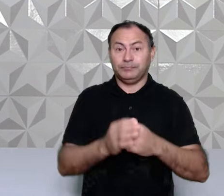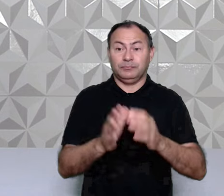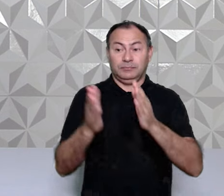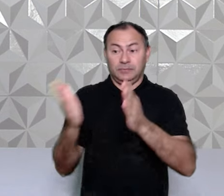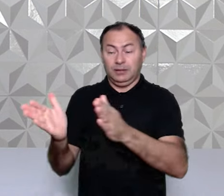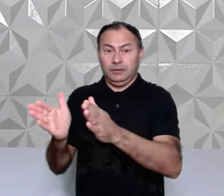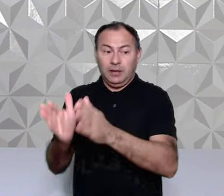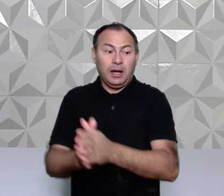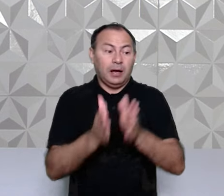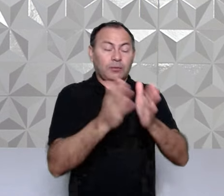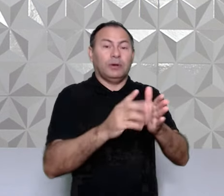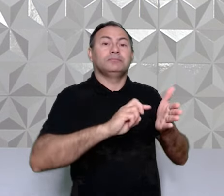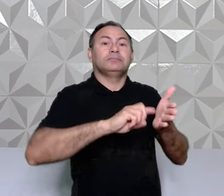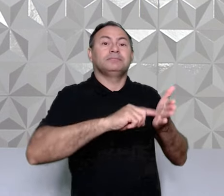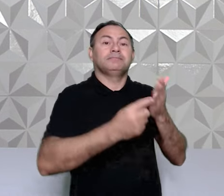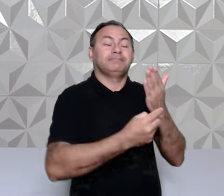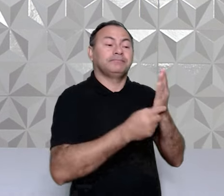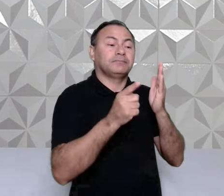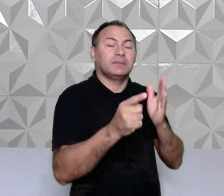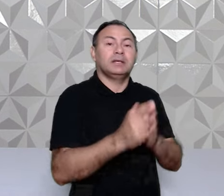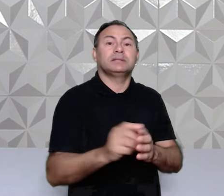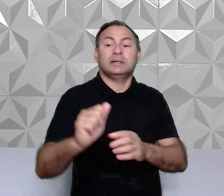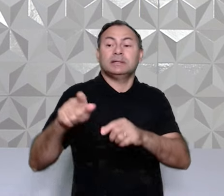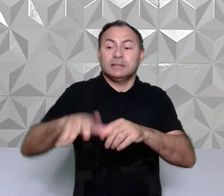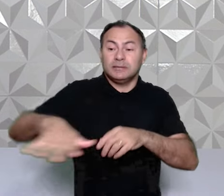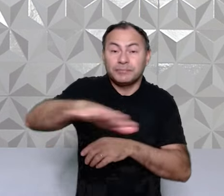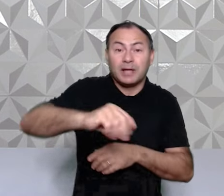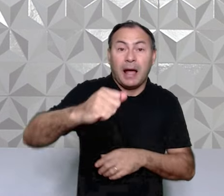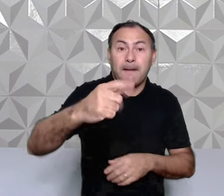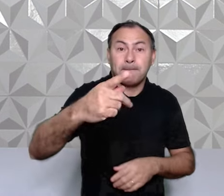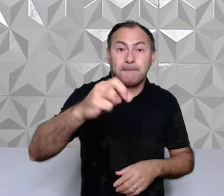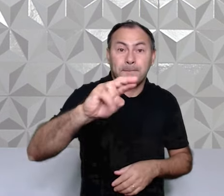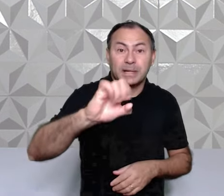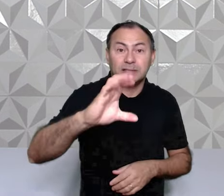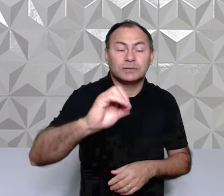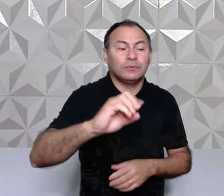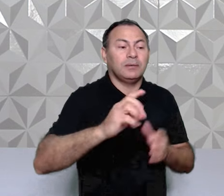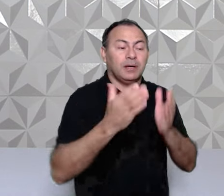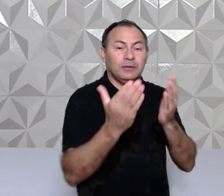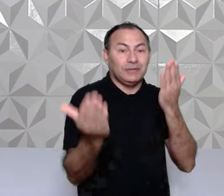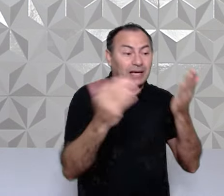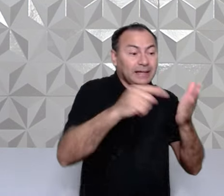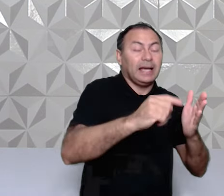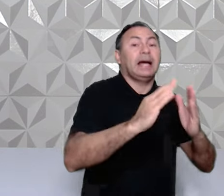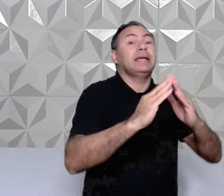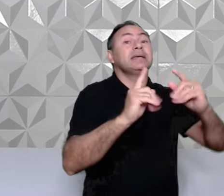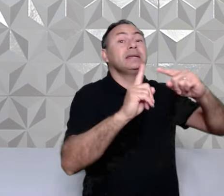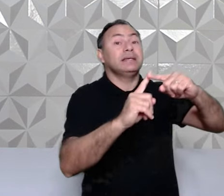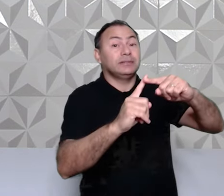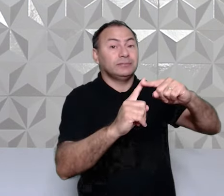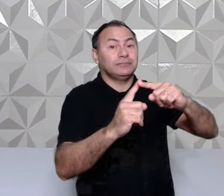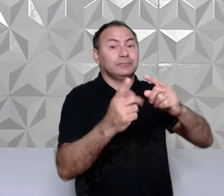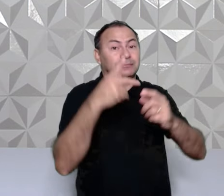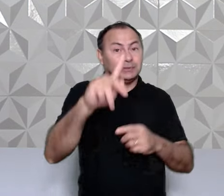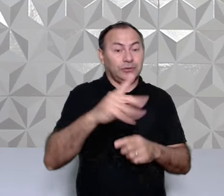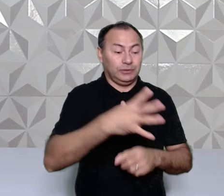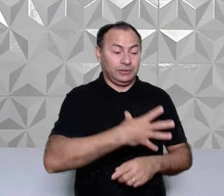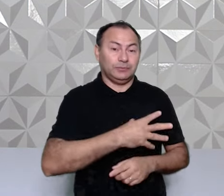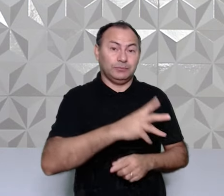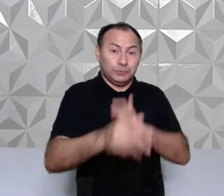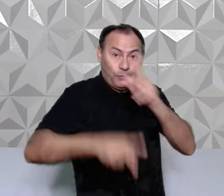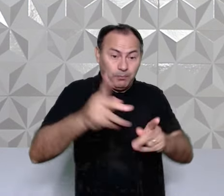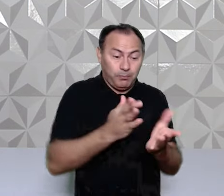ovelhas. Agora, no sentido figurado, esse aprisco é a igreja. É a igreja com